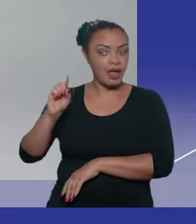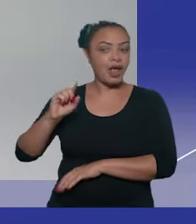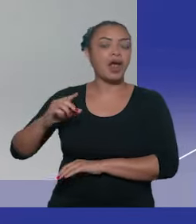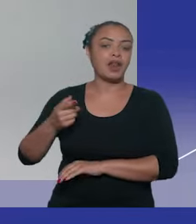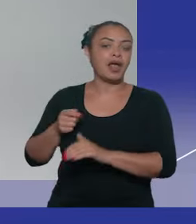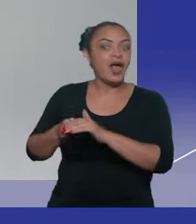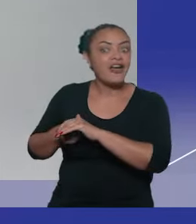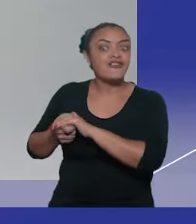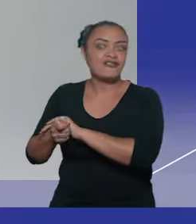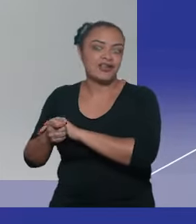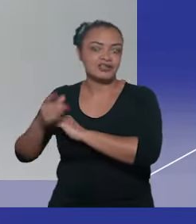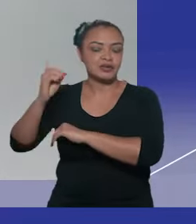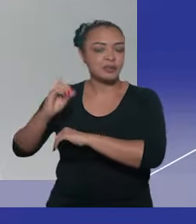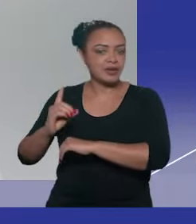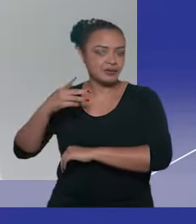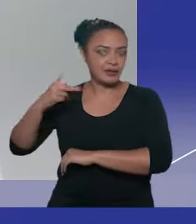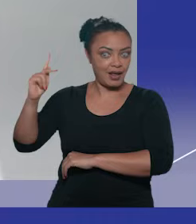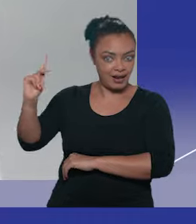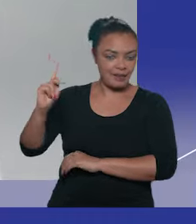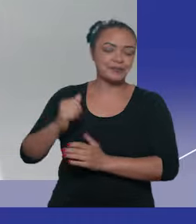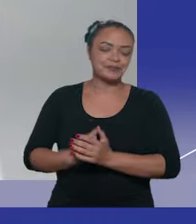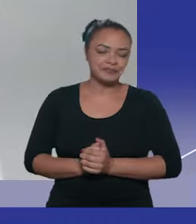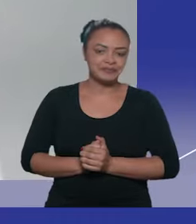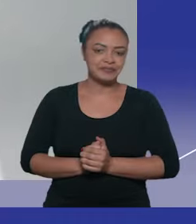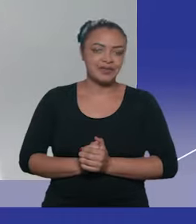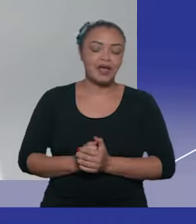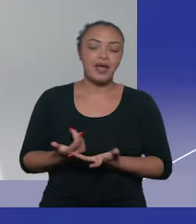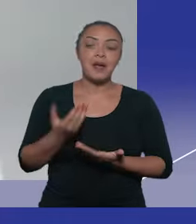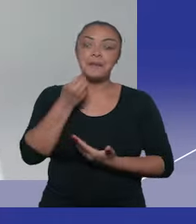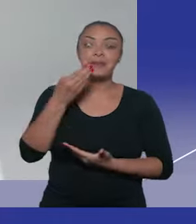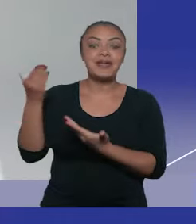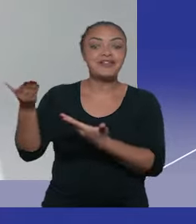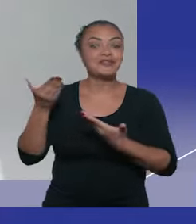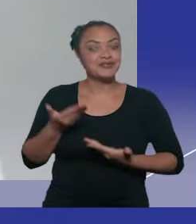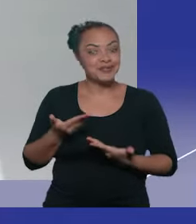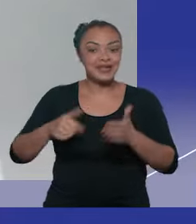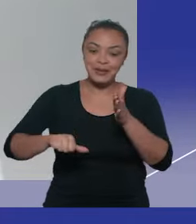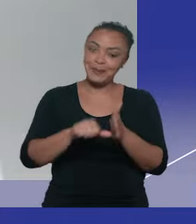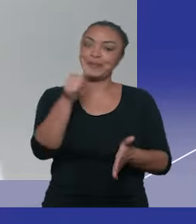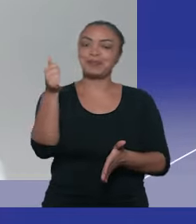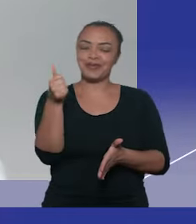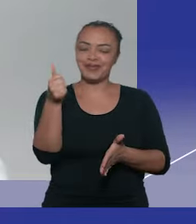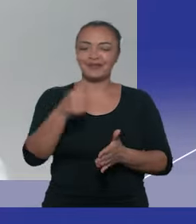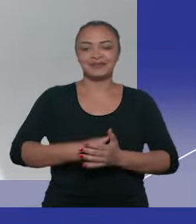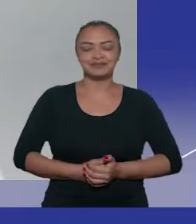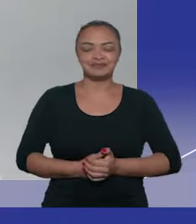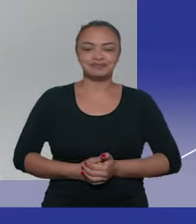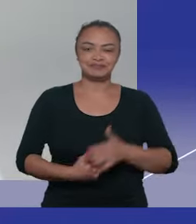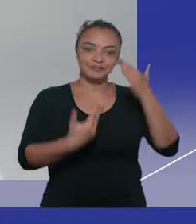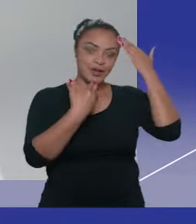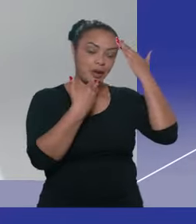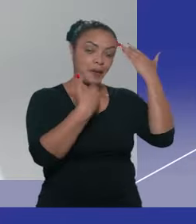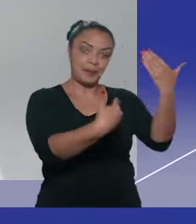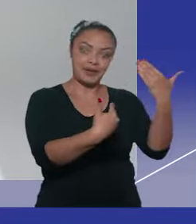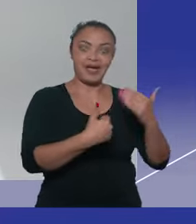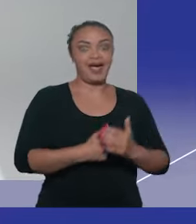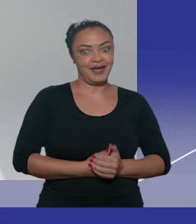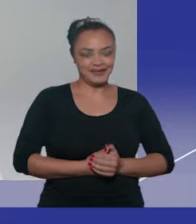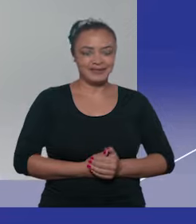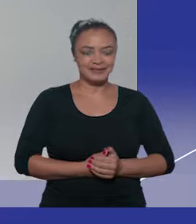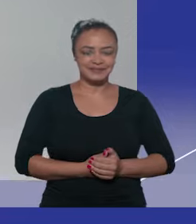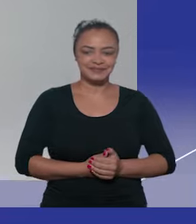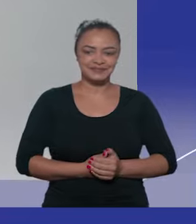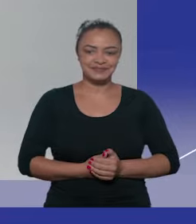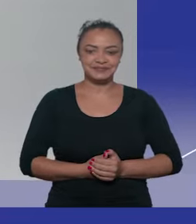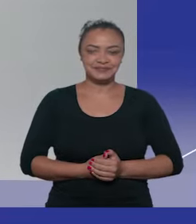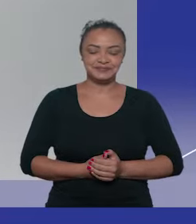Bradesco Investments. Maurício, seja muito bem-vindo ao Insights, a sua estreia. Muito obrigado, Juliana, por ter a gente